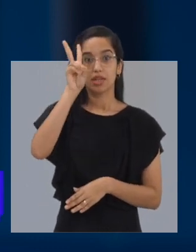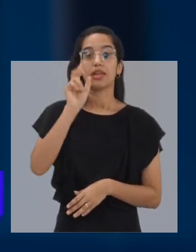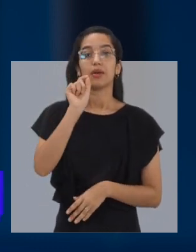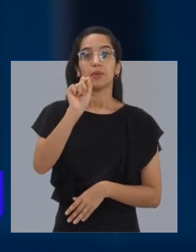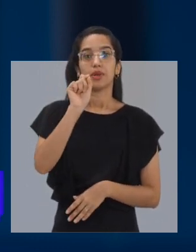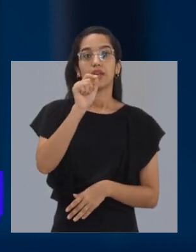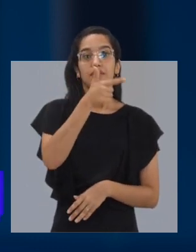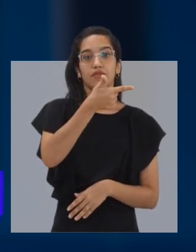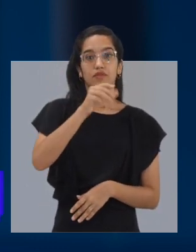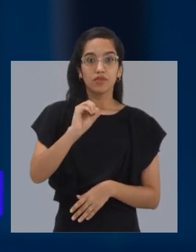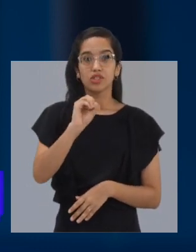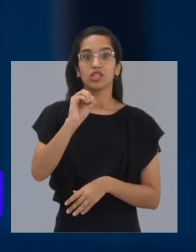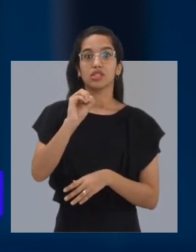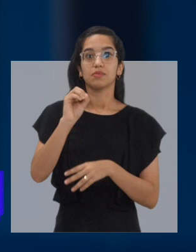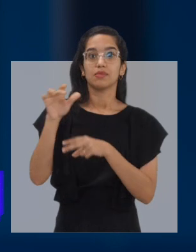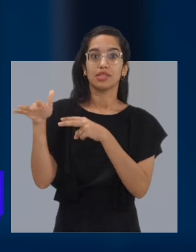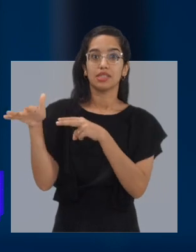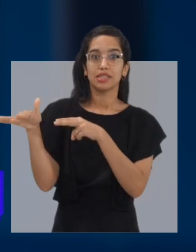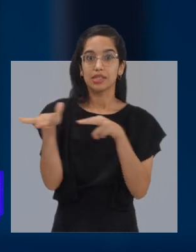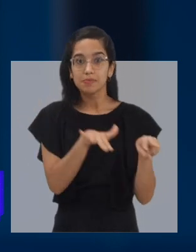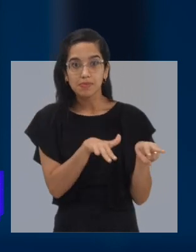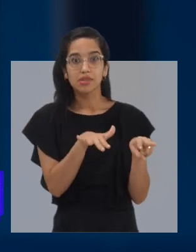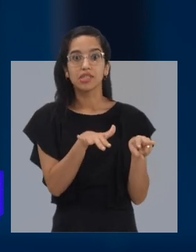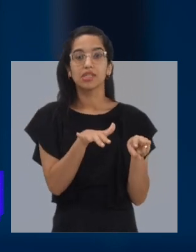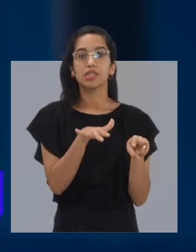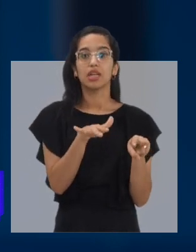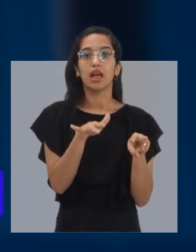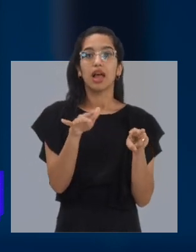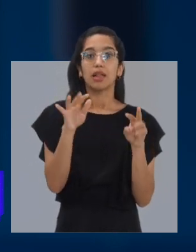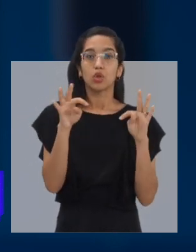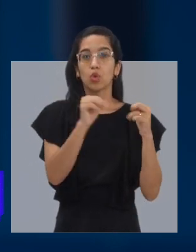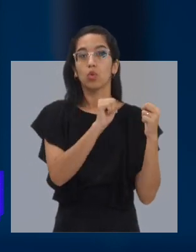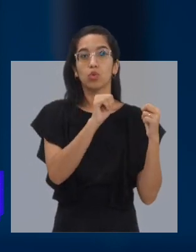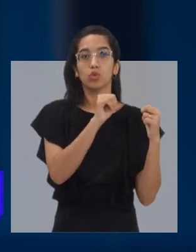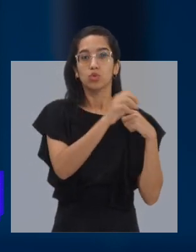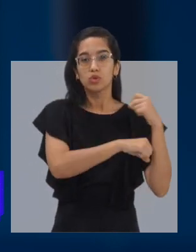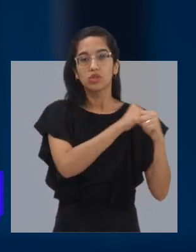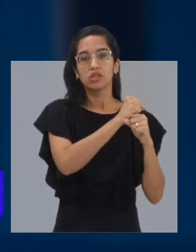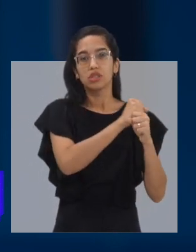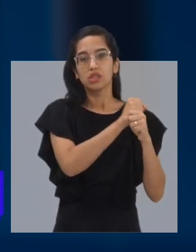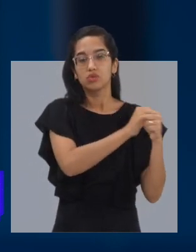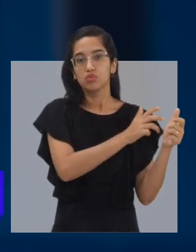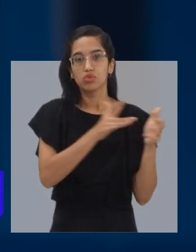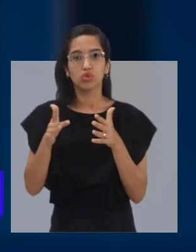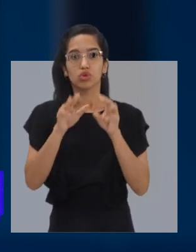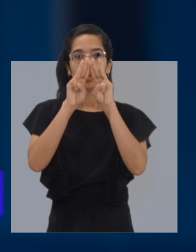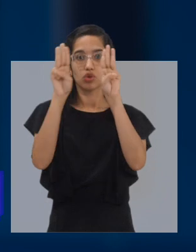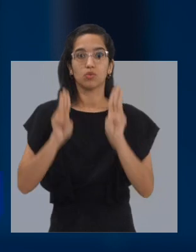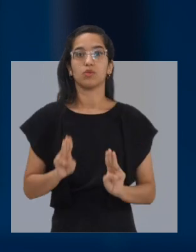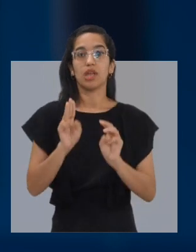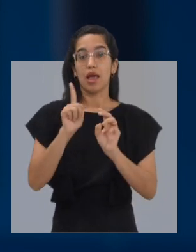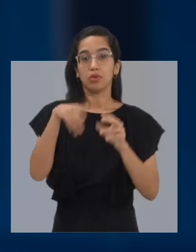Semana Nacional dos Museus. 20ª Semana. Essa é uma proposta feita pelo Conselho Internacional